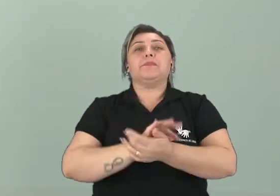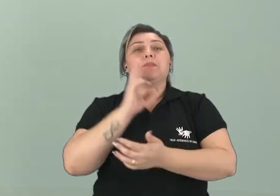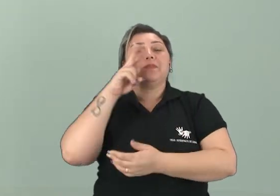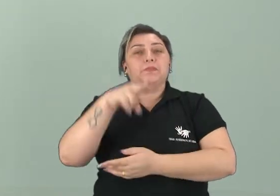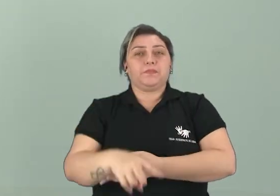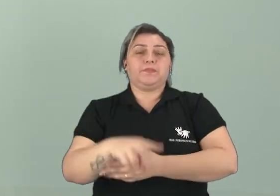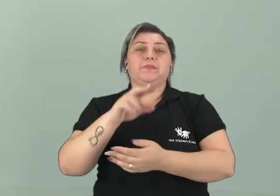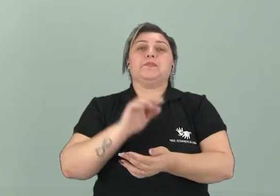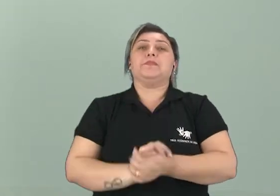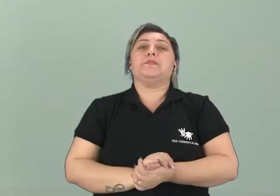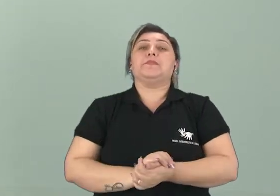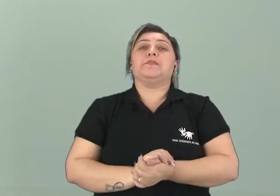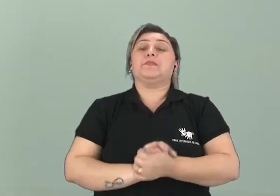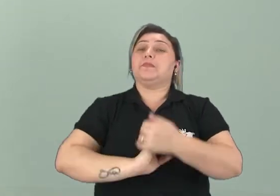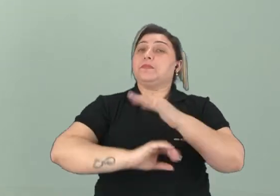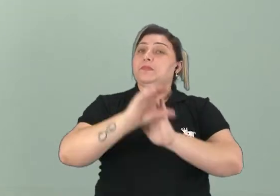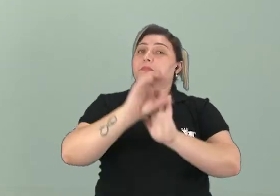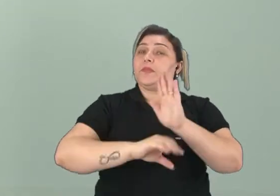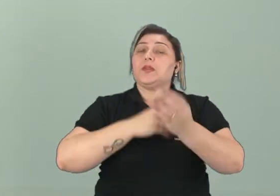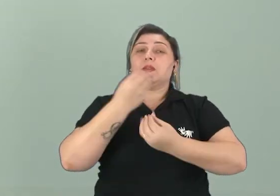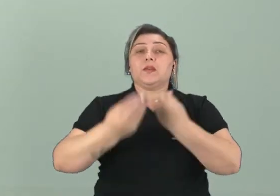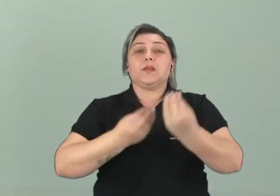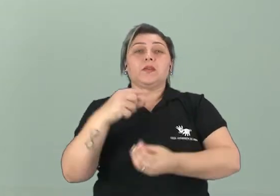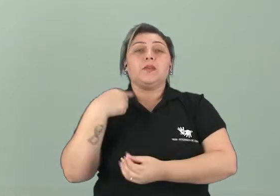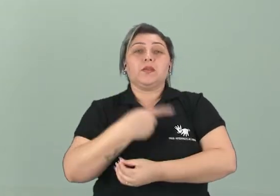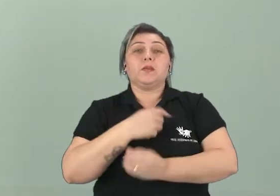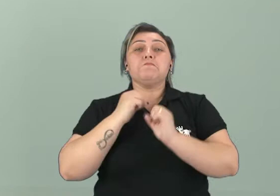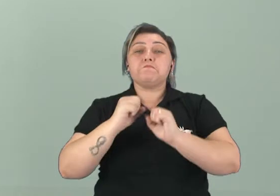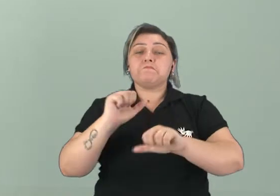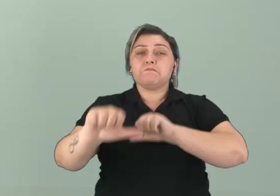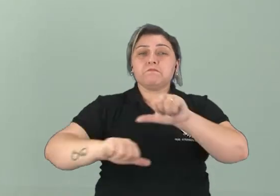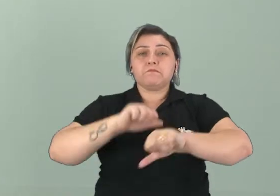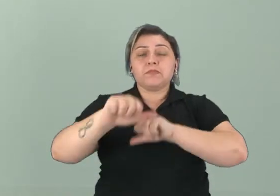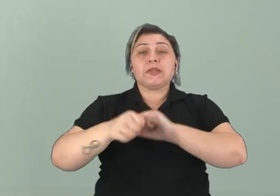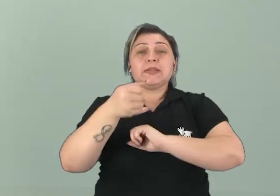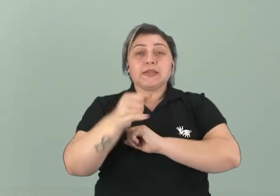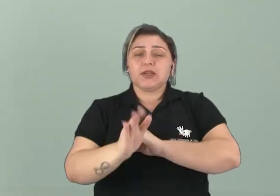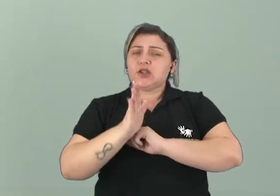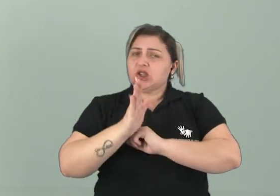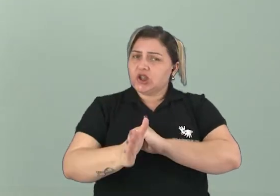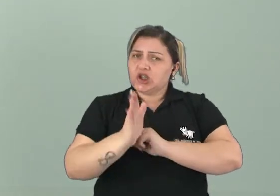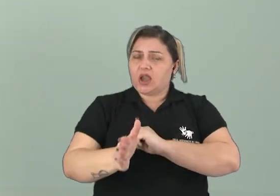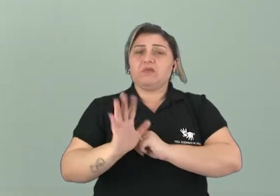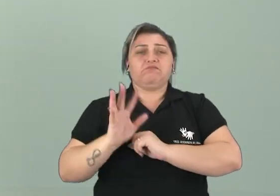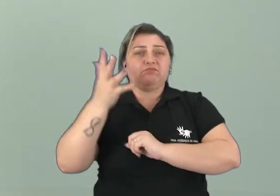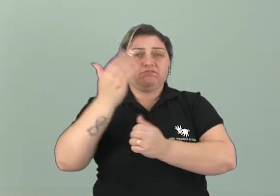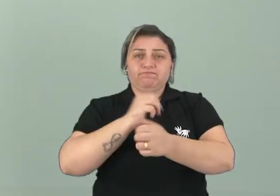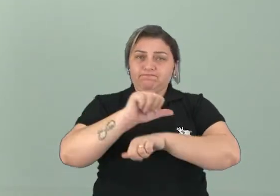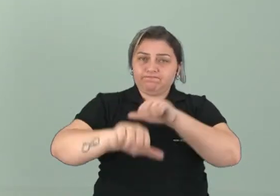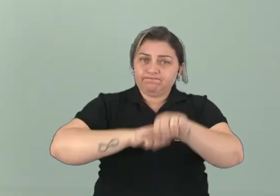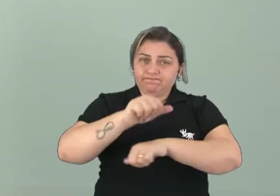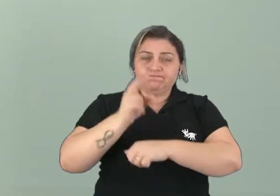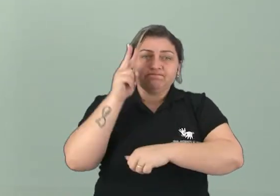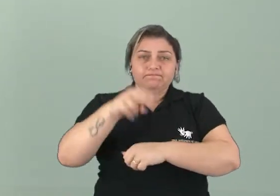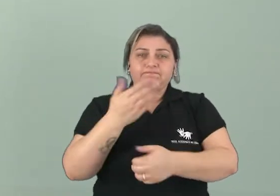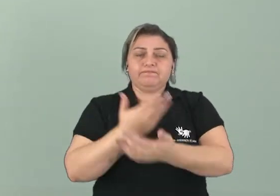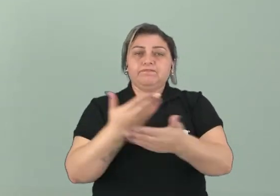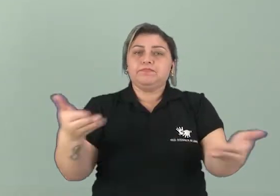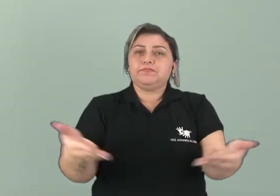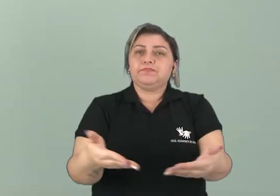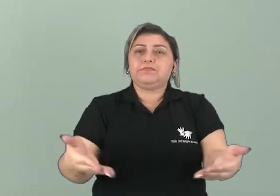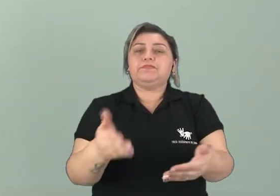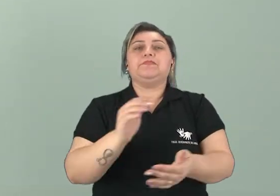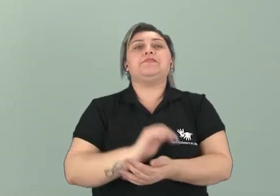vai ver essas conceituações, como que a gente pode mudar isso, né? Se já está sendo mudado, e é isso que a gente vai ver na nossa aula de